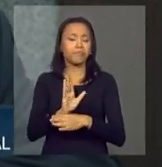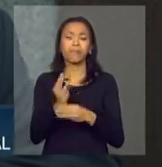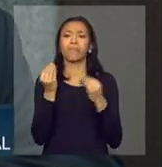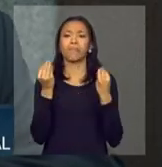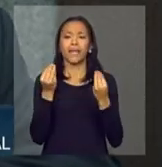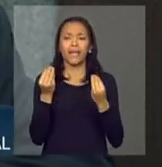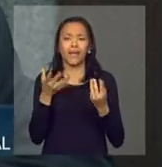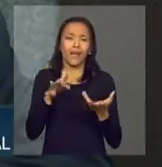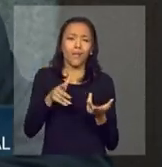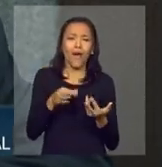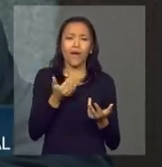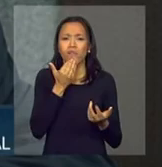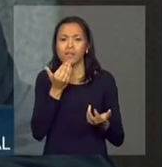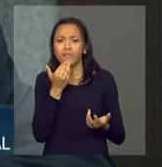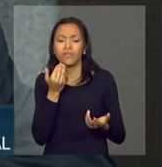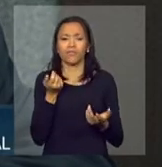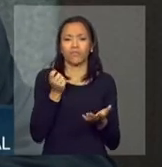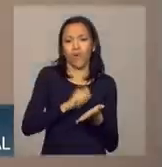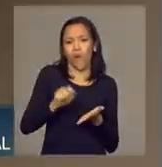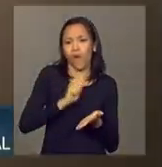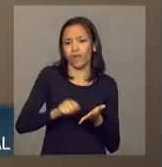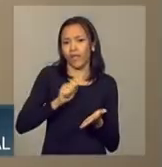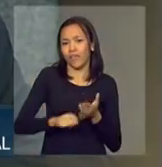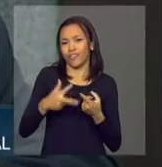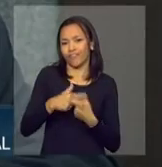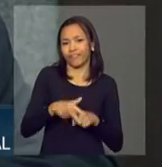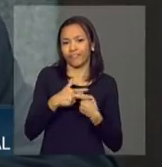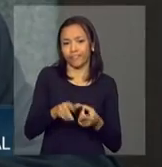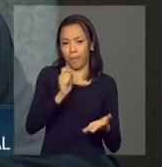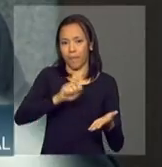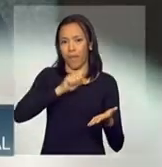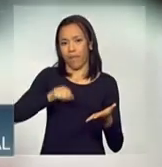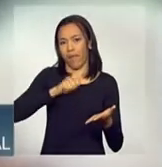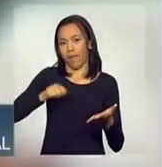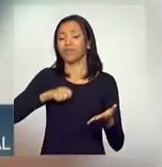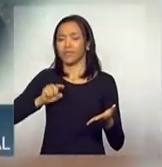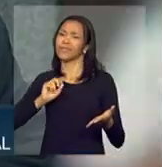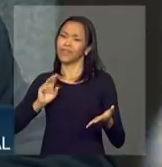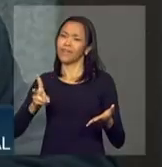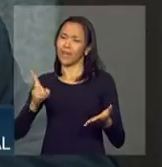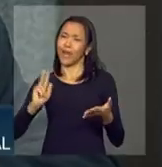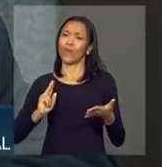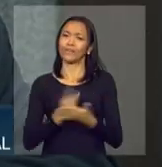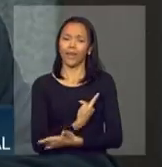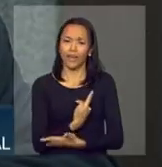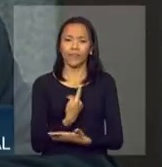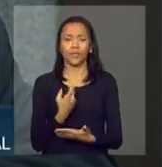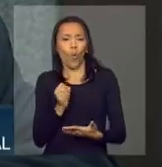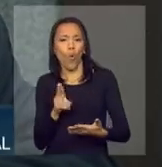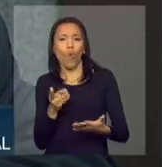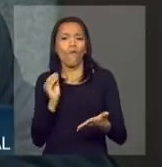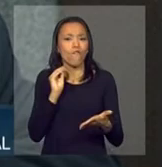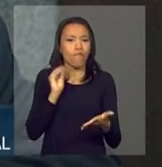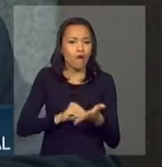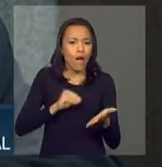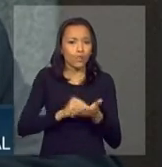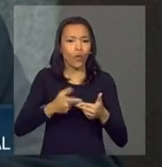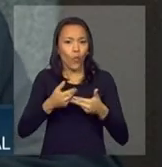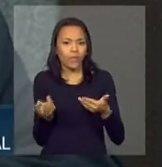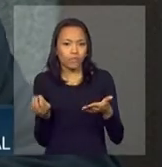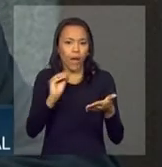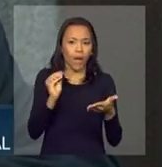aqueles ajustes normais de redação que sempre acontecem, algumas pequenas complementações,